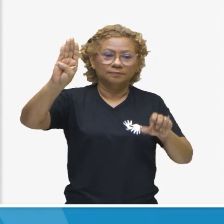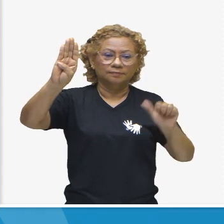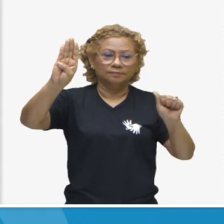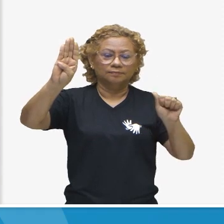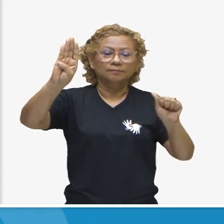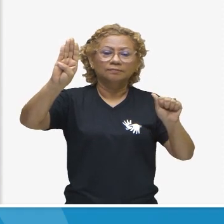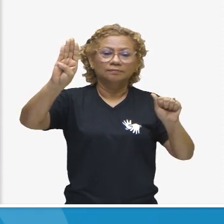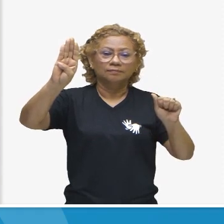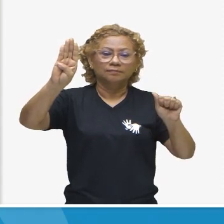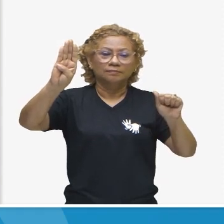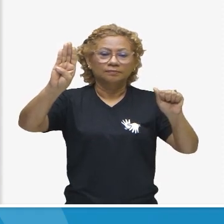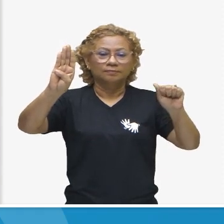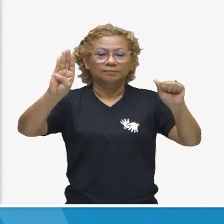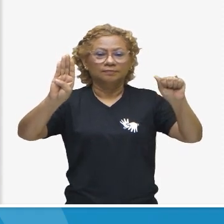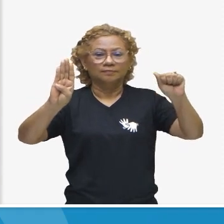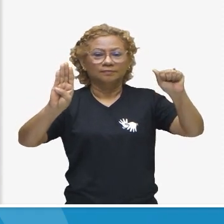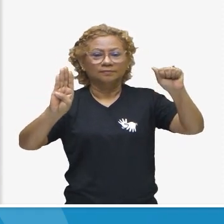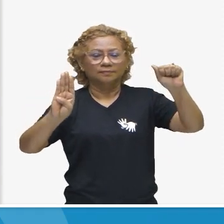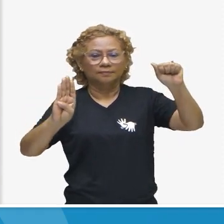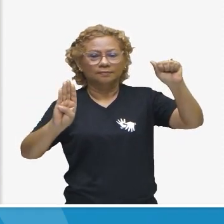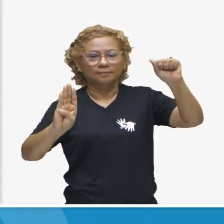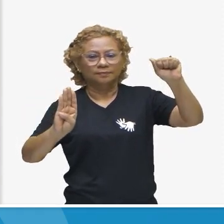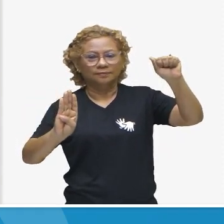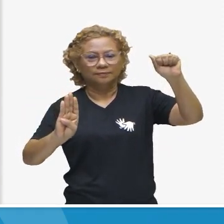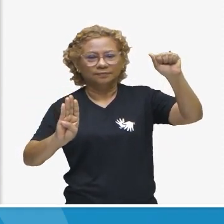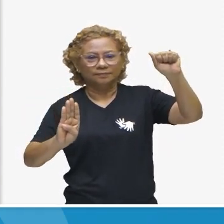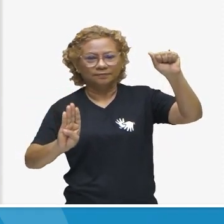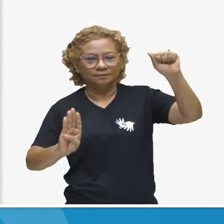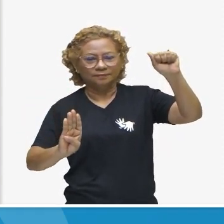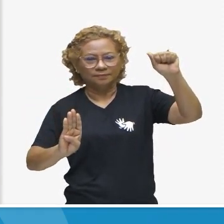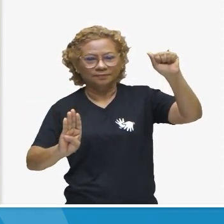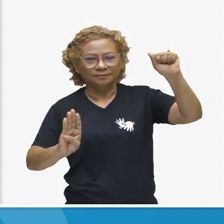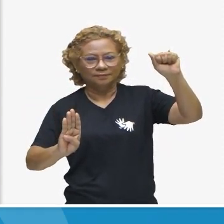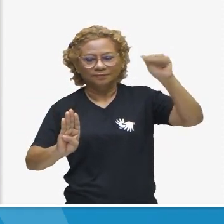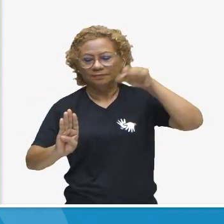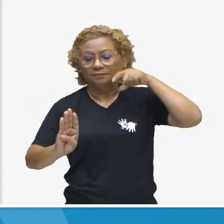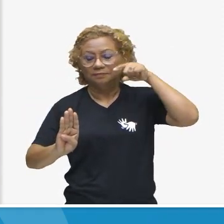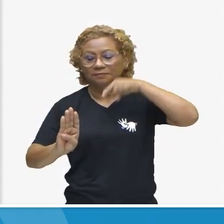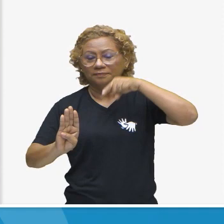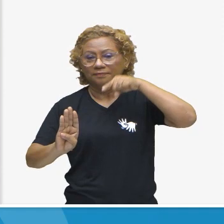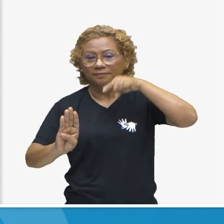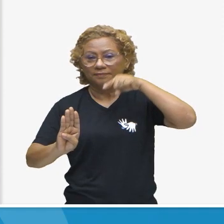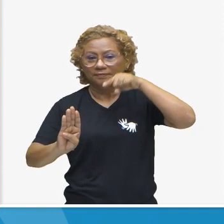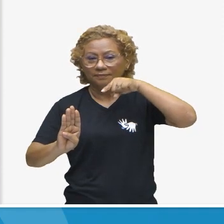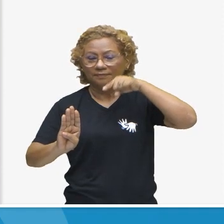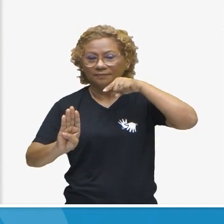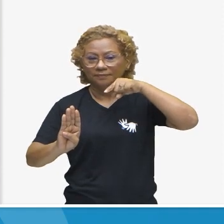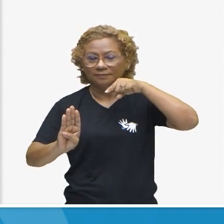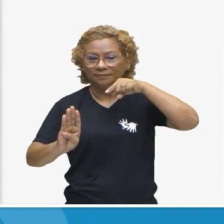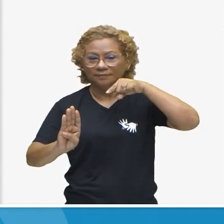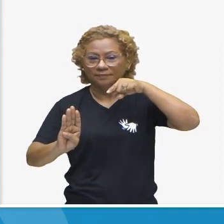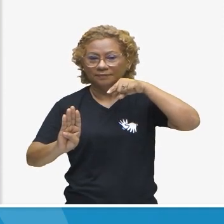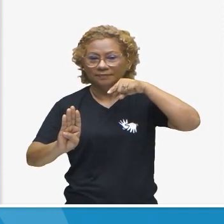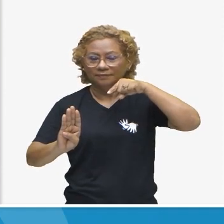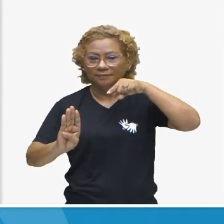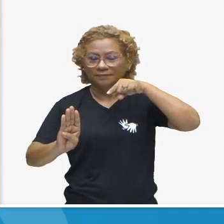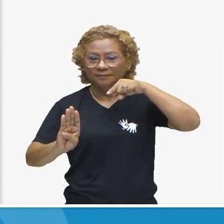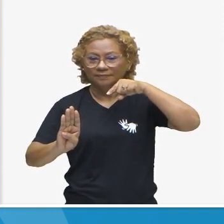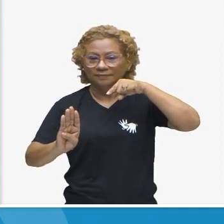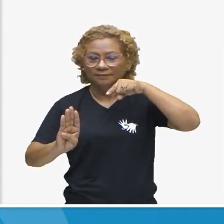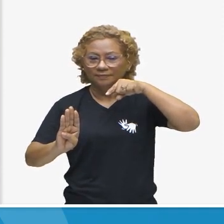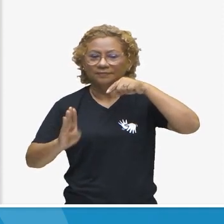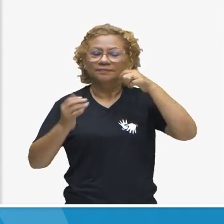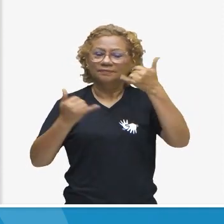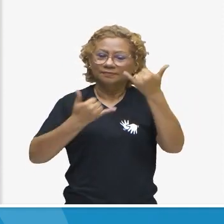descer. Quando a pessoa que estiver no ponto B descer, ela vai se impulsionar e